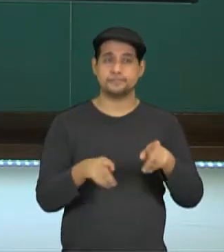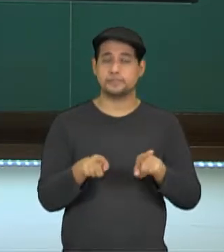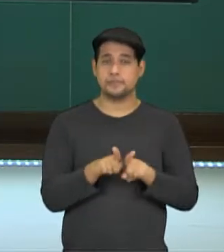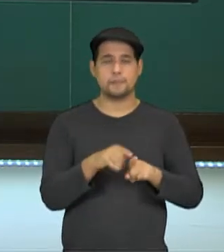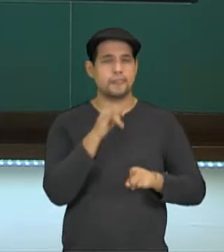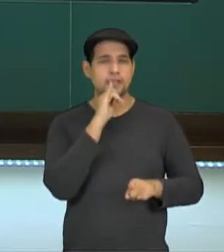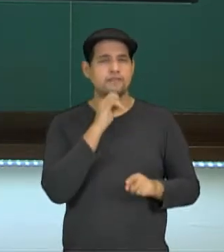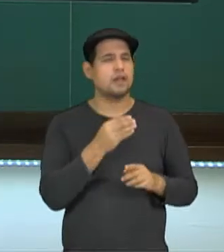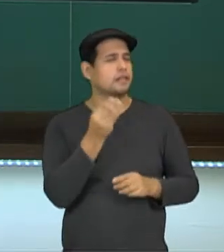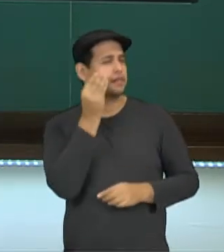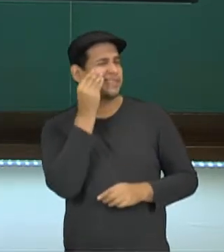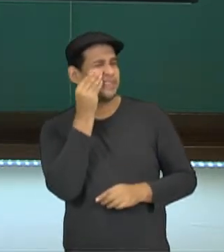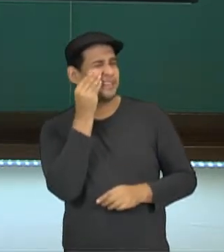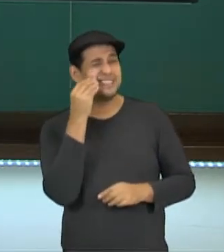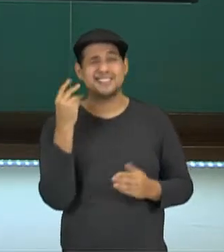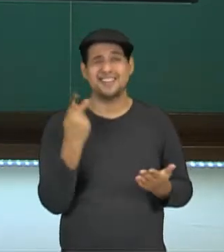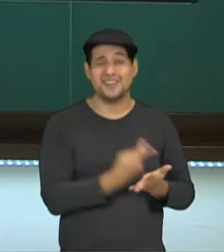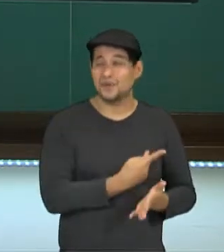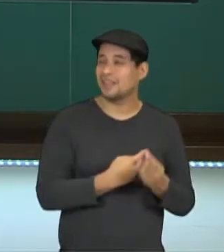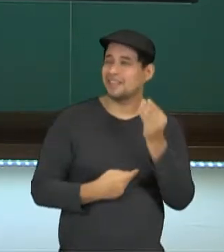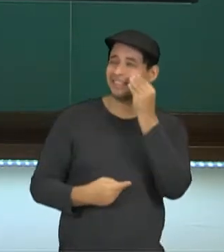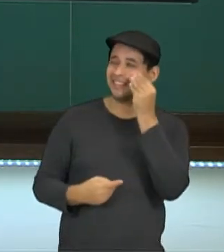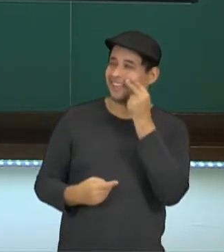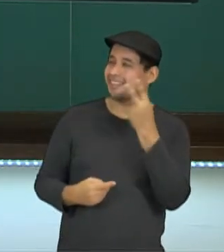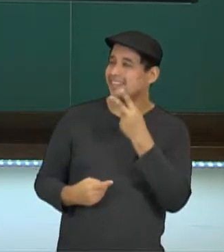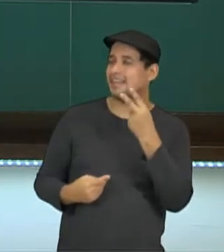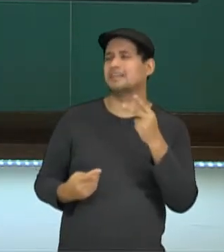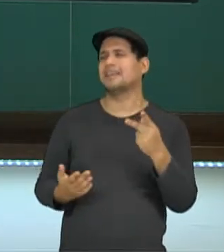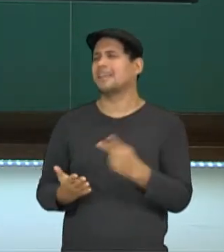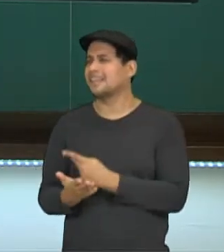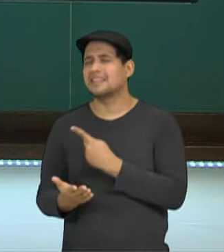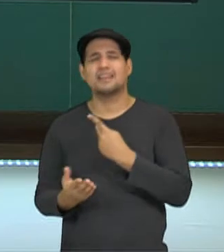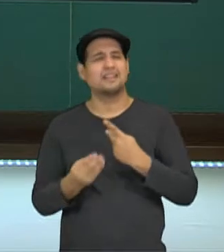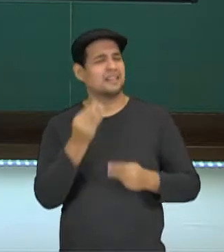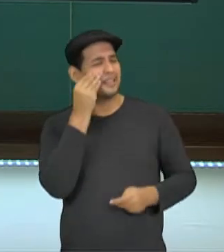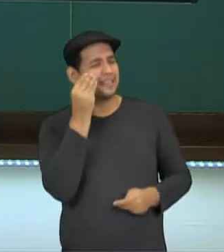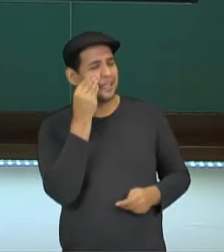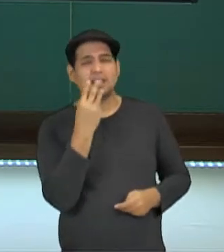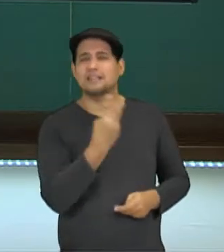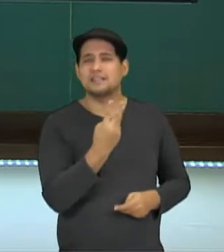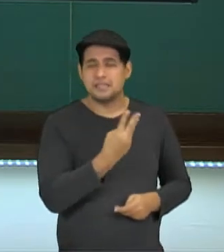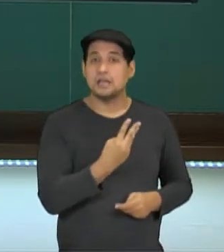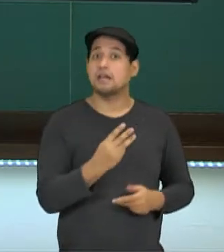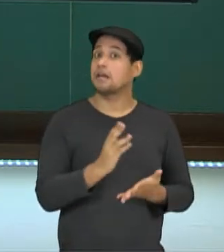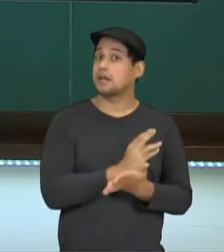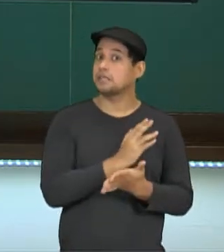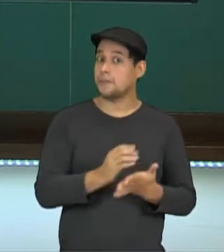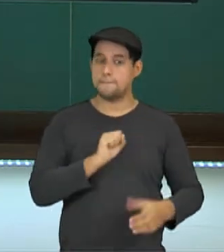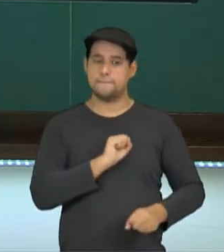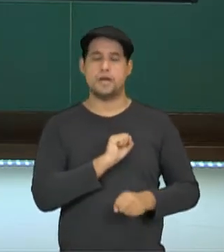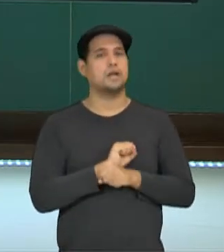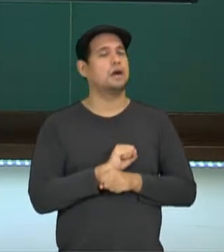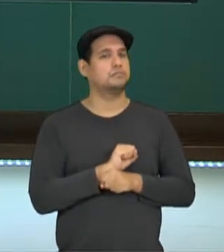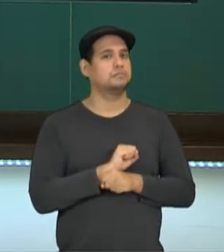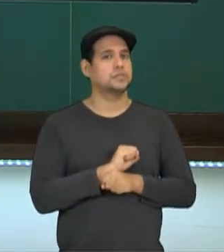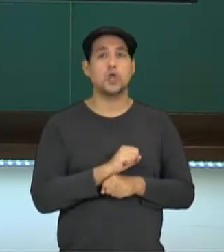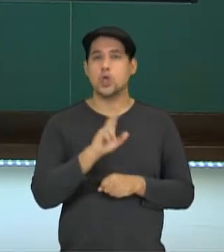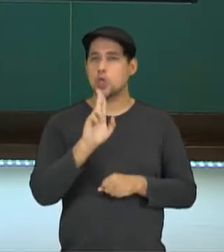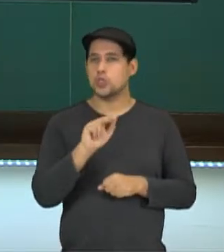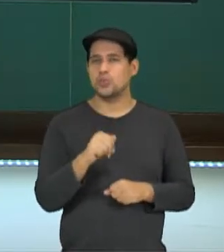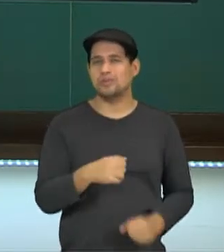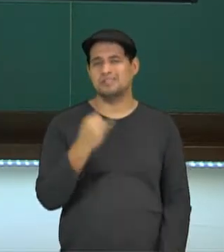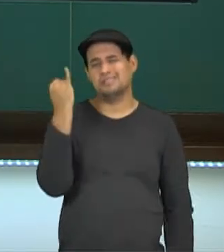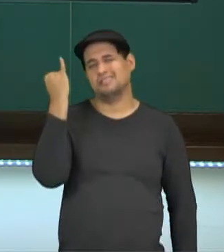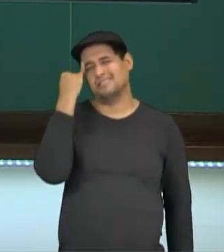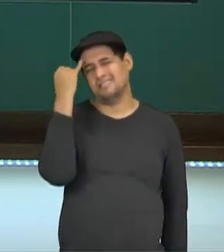gente faz uma tentativa, não deu certo, faz uma segunda tentativa, não dá certo. Talvez aquele momento de parar, jamais desistir